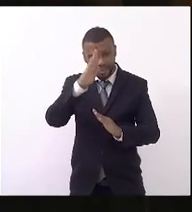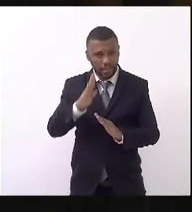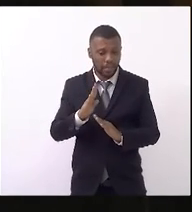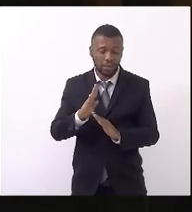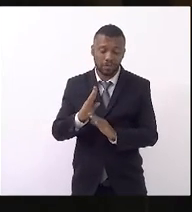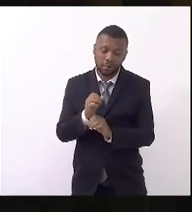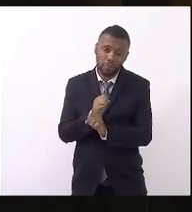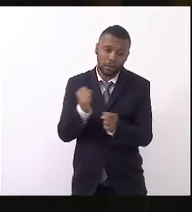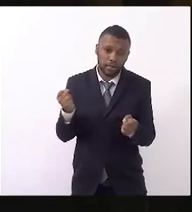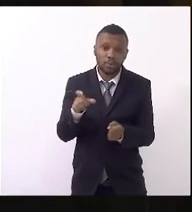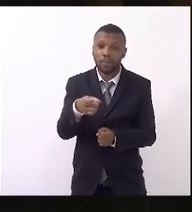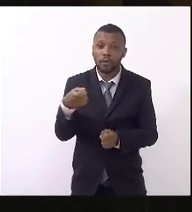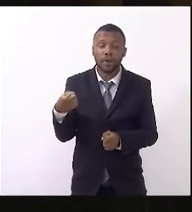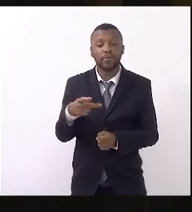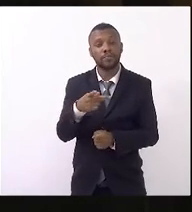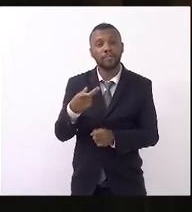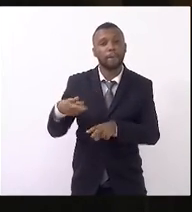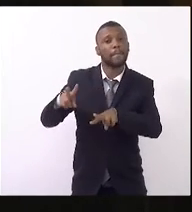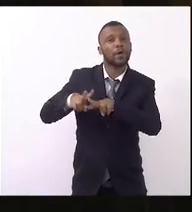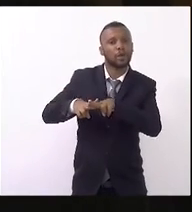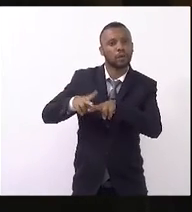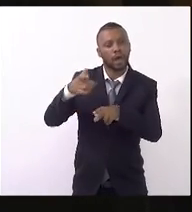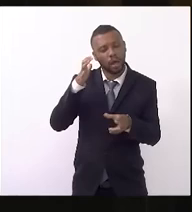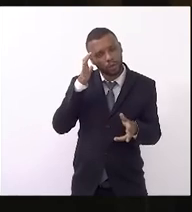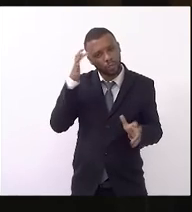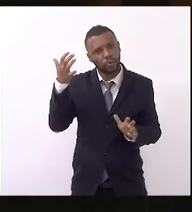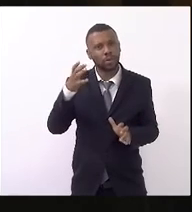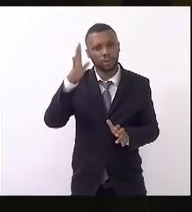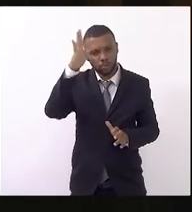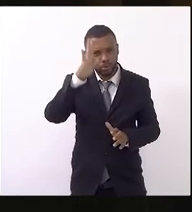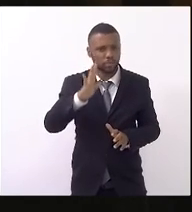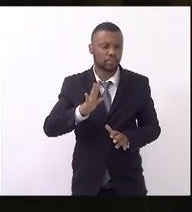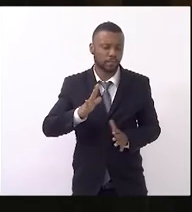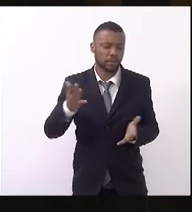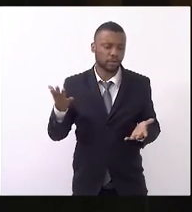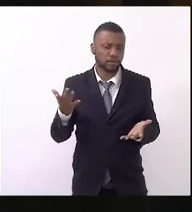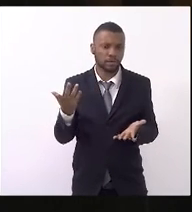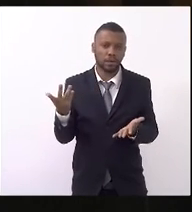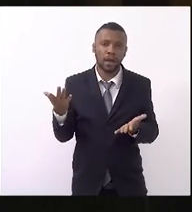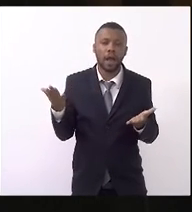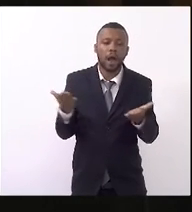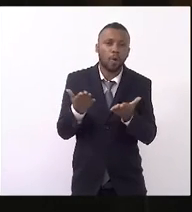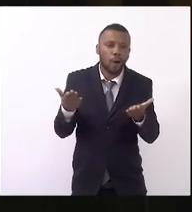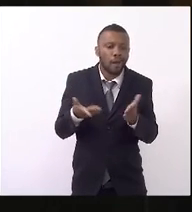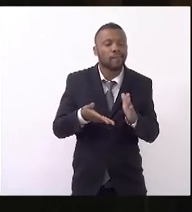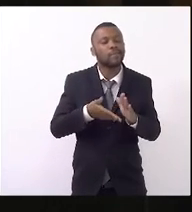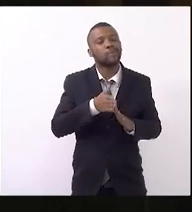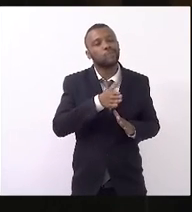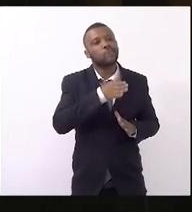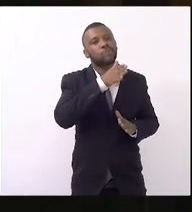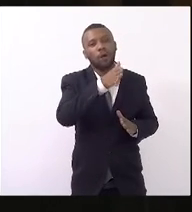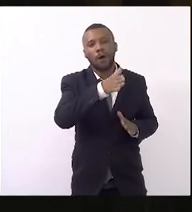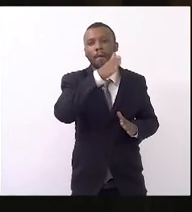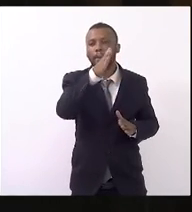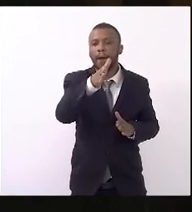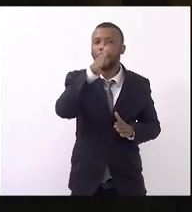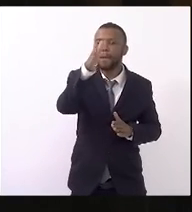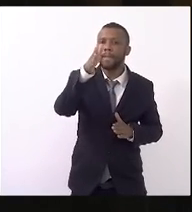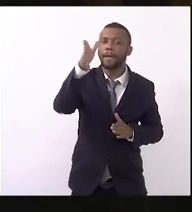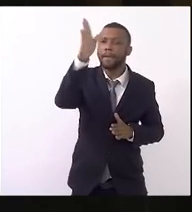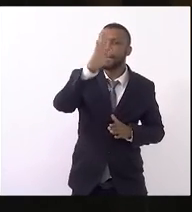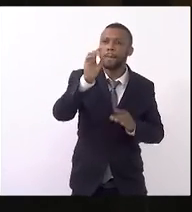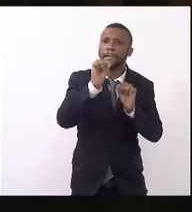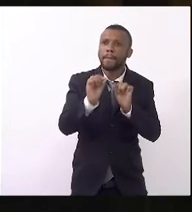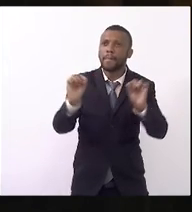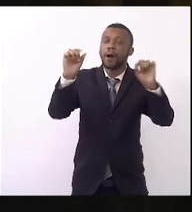ex-presidiário seja a solução do nosso Brasil. E aí ele vem andando pelo país afora, na